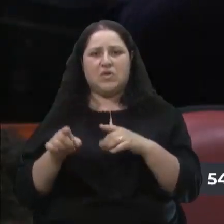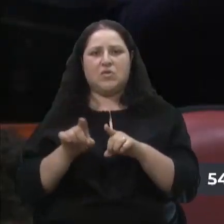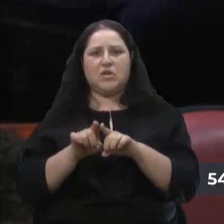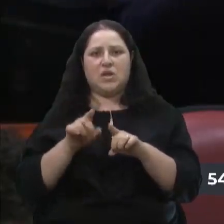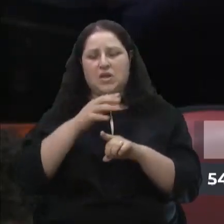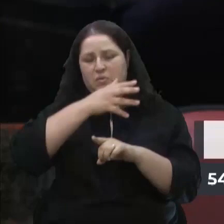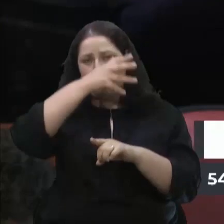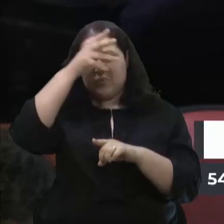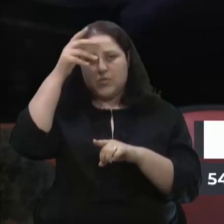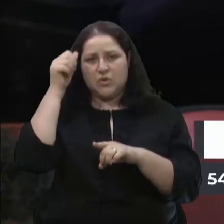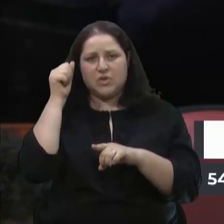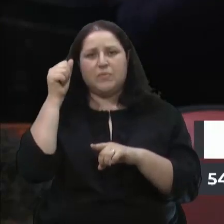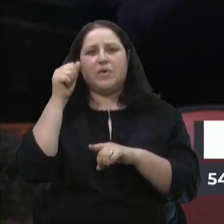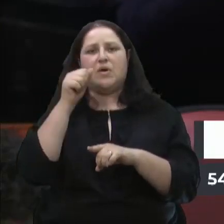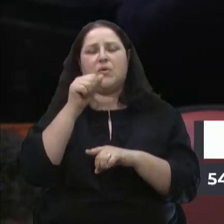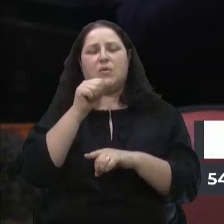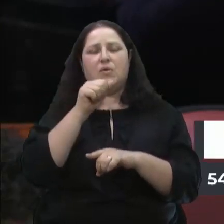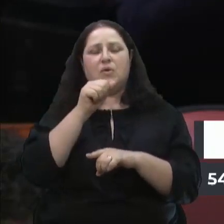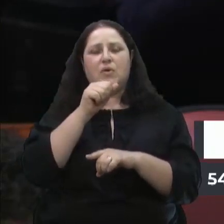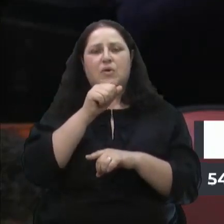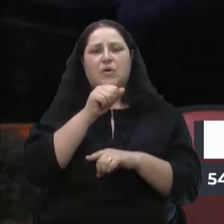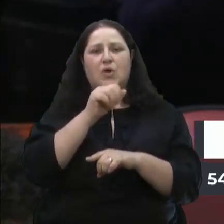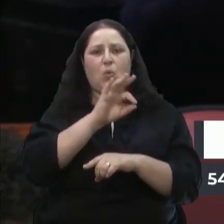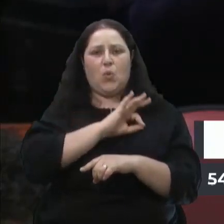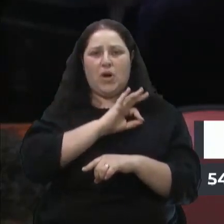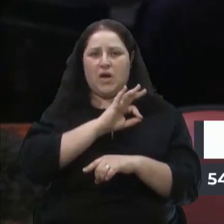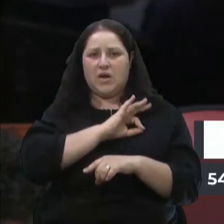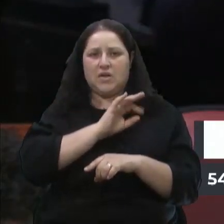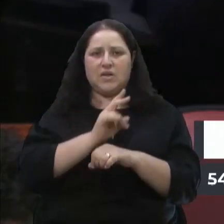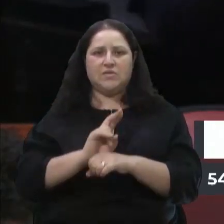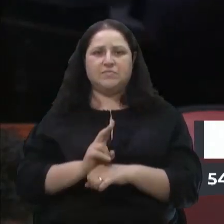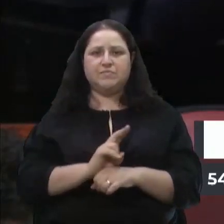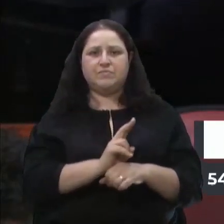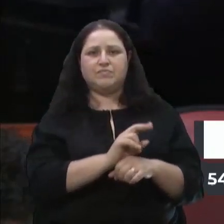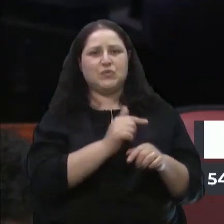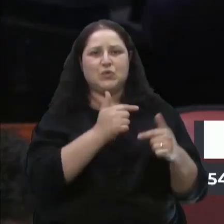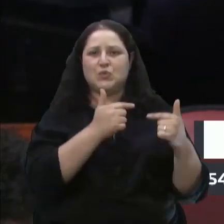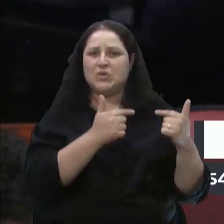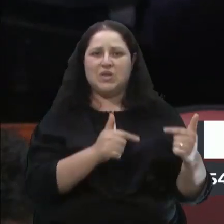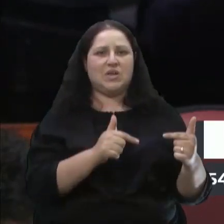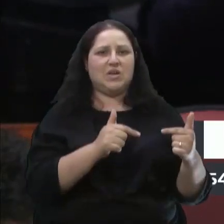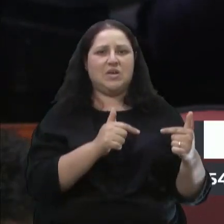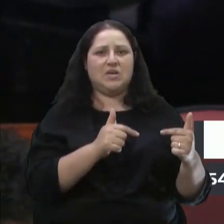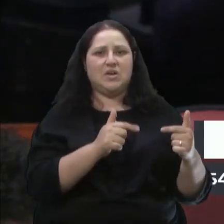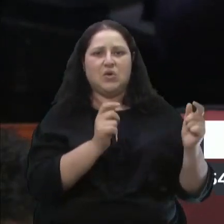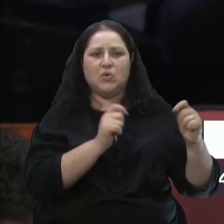sem condição. Nós temos a guarda municipal sem efetivo.